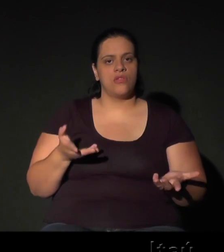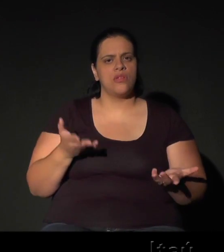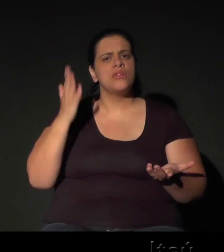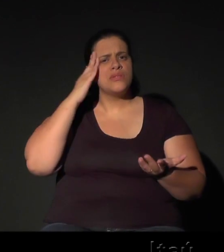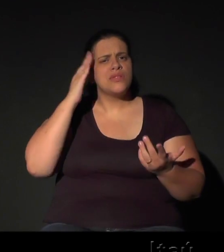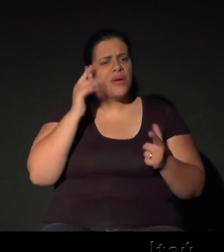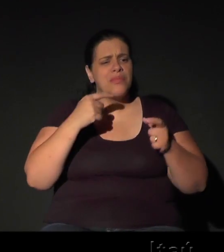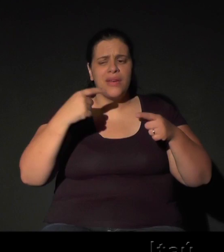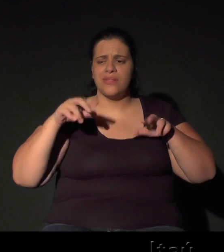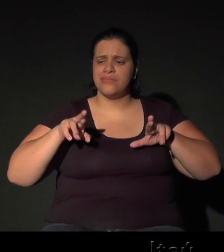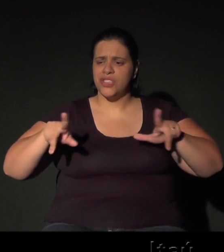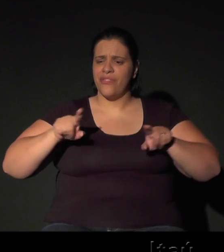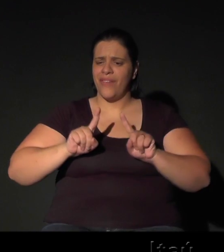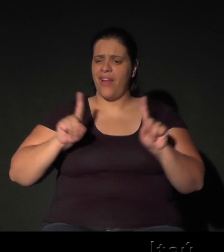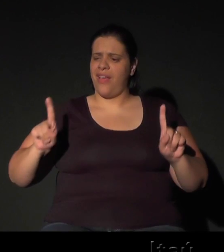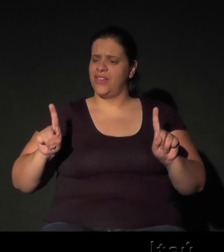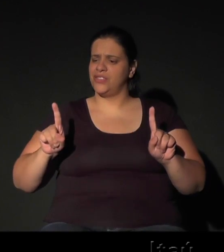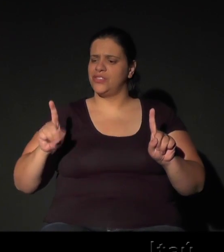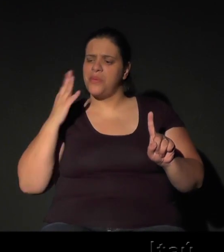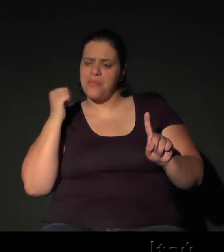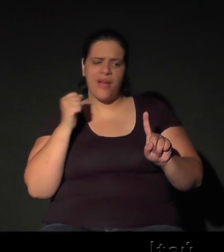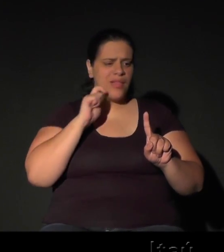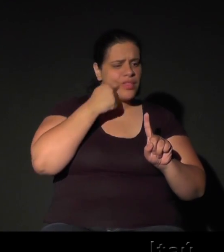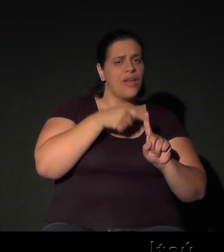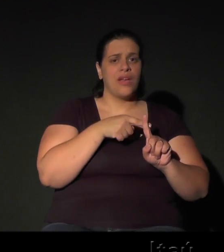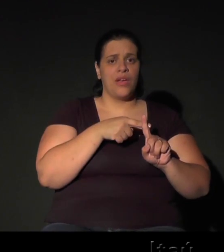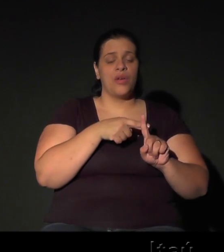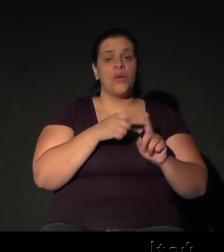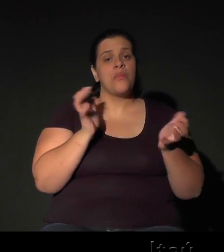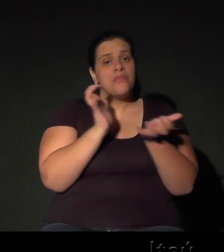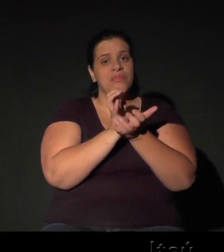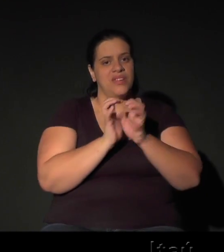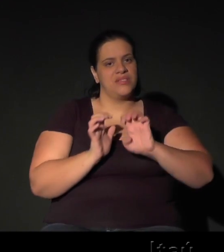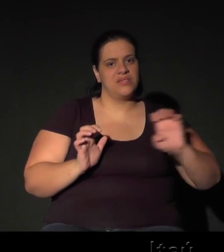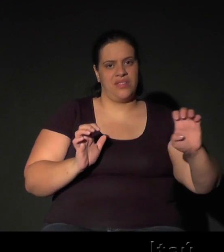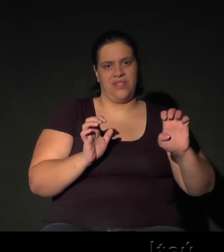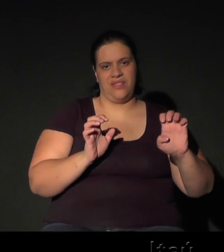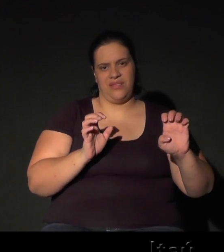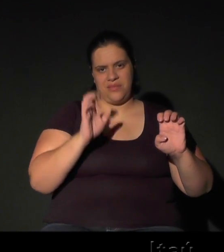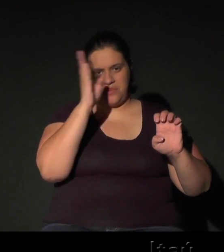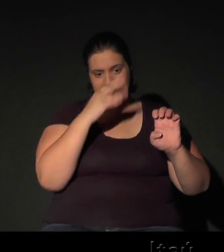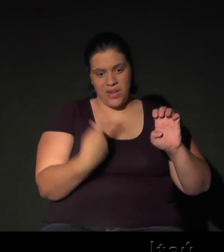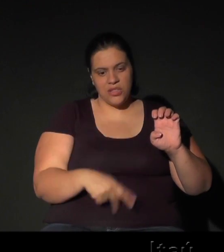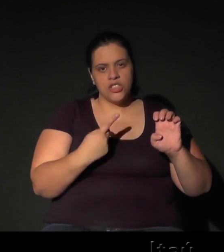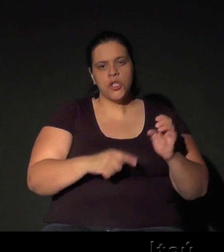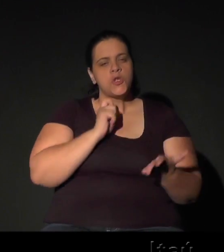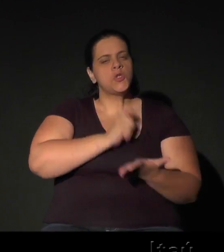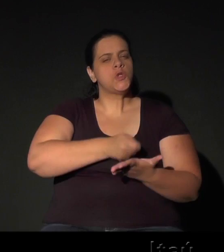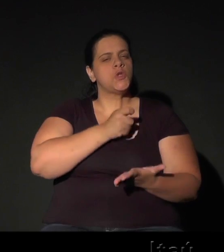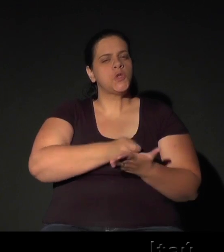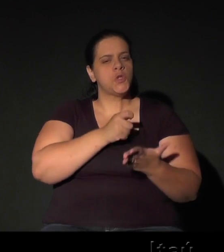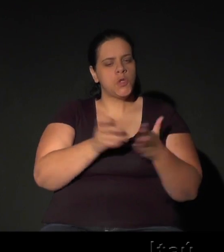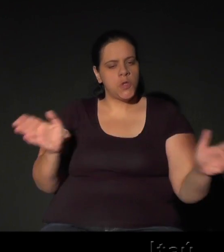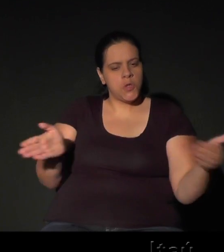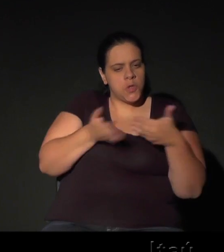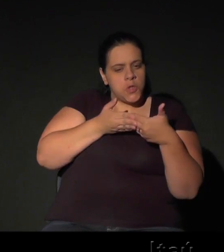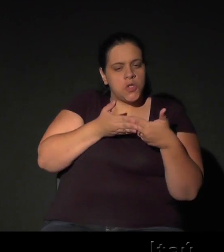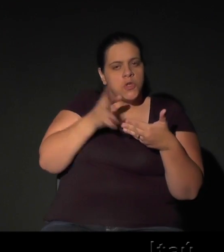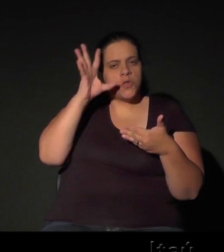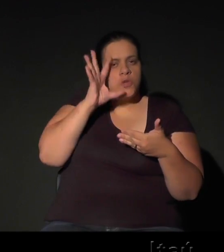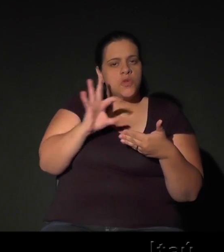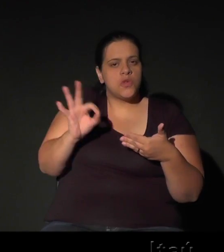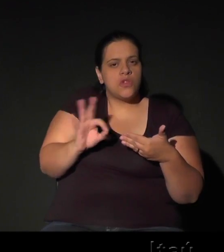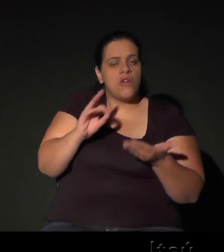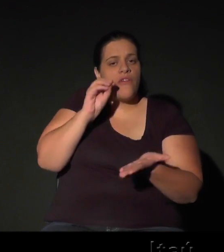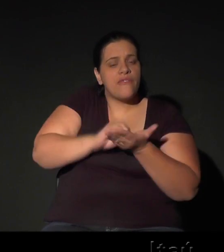lugares diferentes É muito problemático eu acho que a esquerda brasileira ela é muito Ortodoxa não muito fechada e não